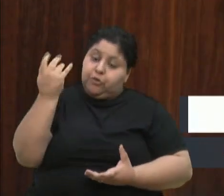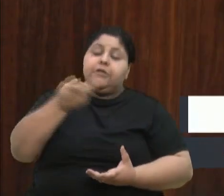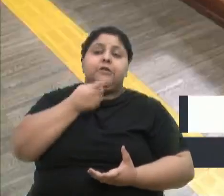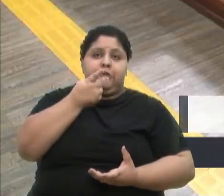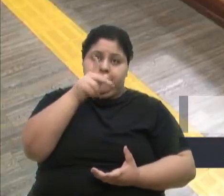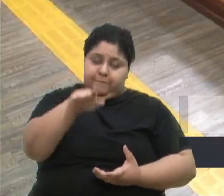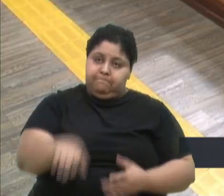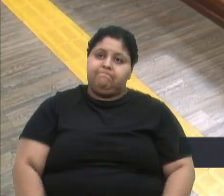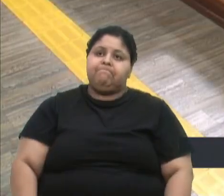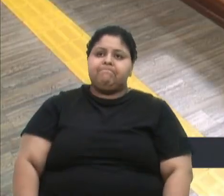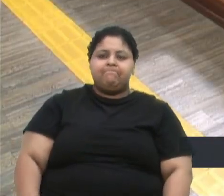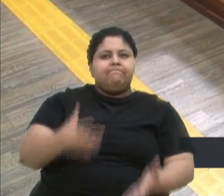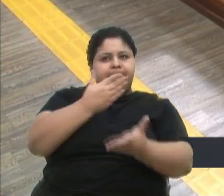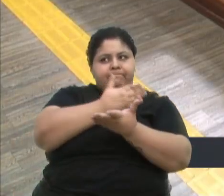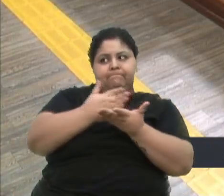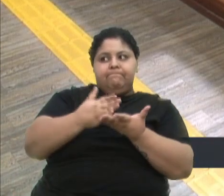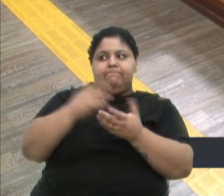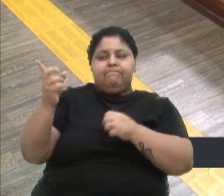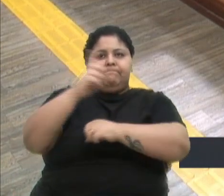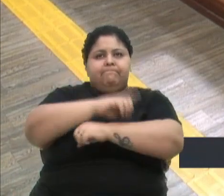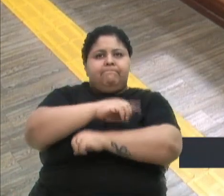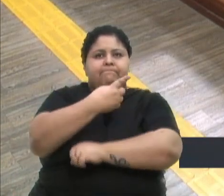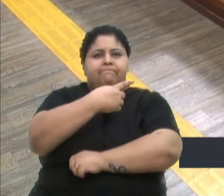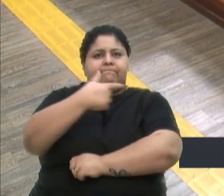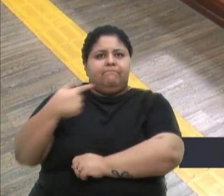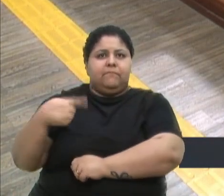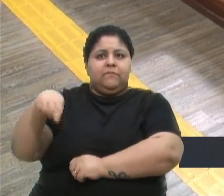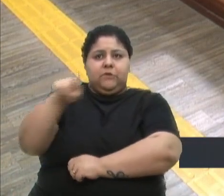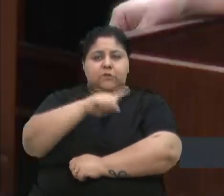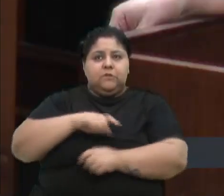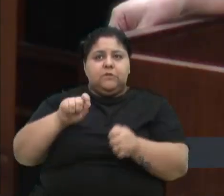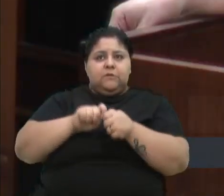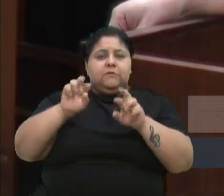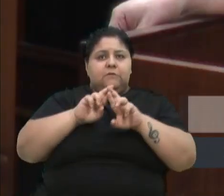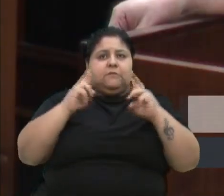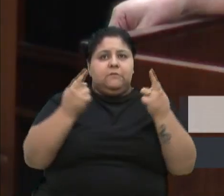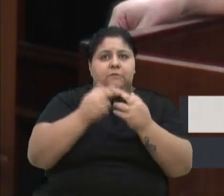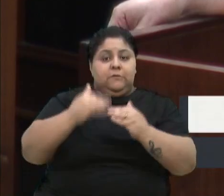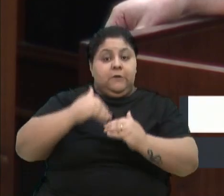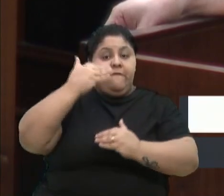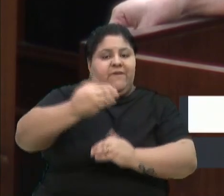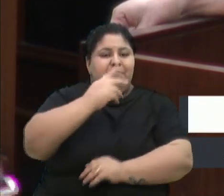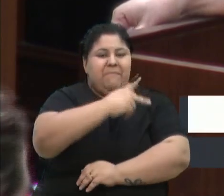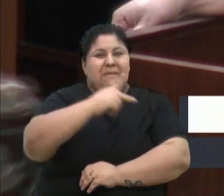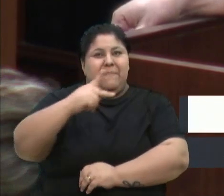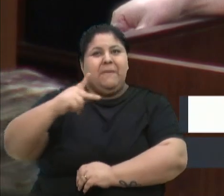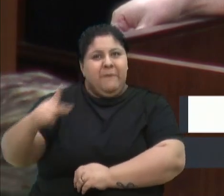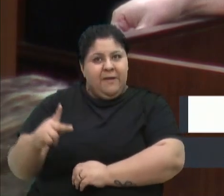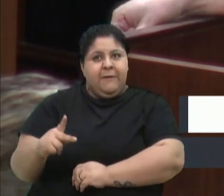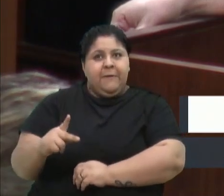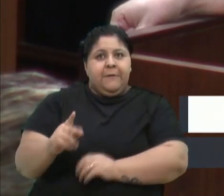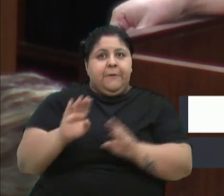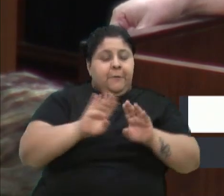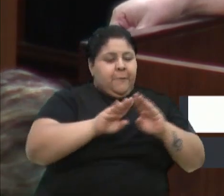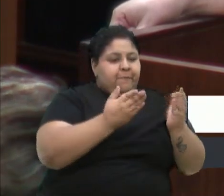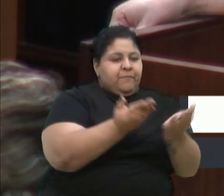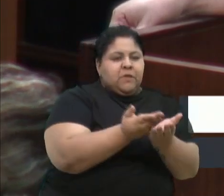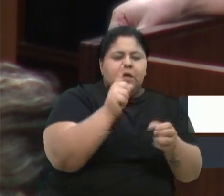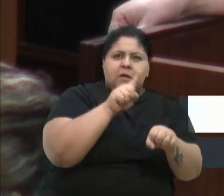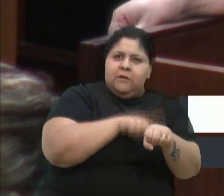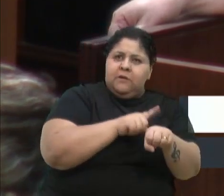disse que a escola sairia para as lideranças comunitárias, nessa perspectiva de ser modular, para ser mais rápida, e eu